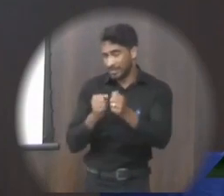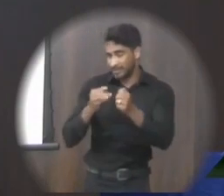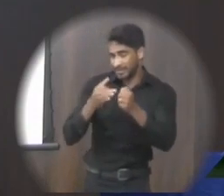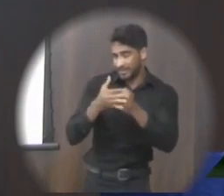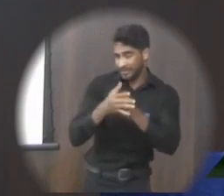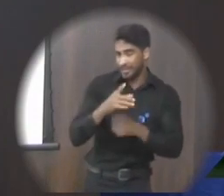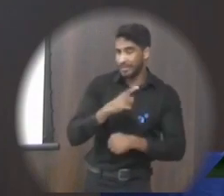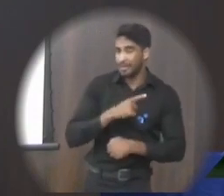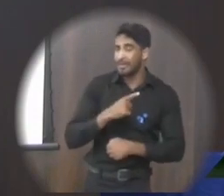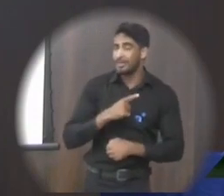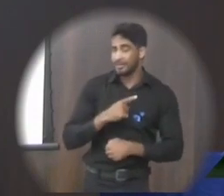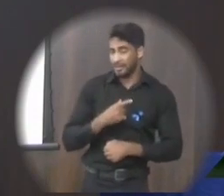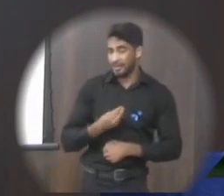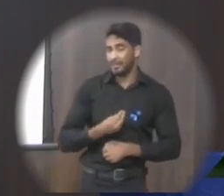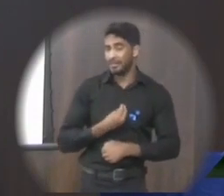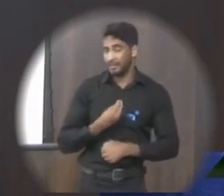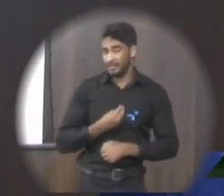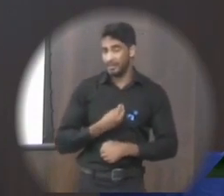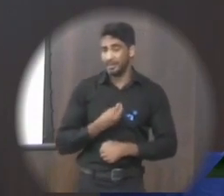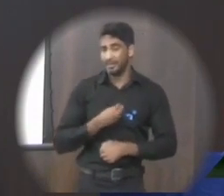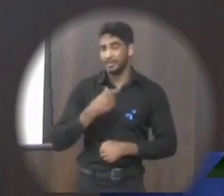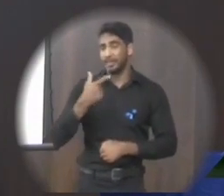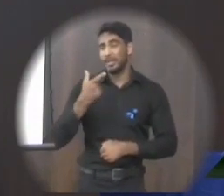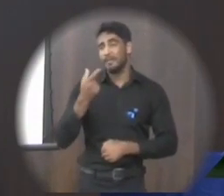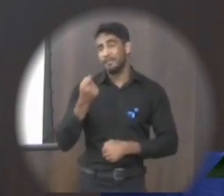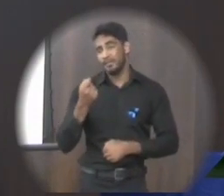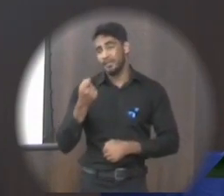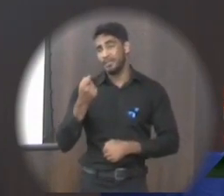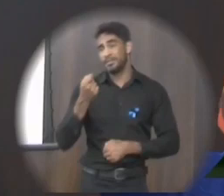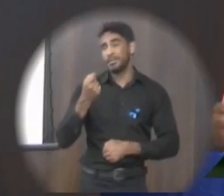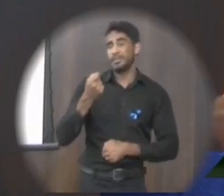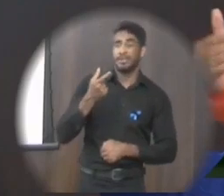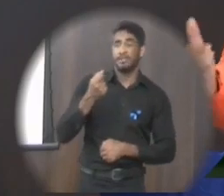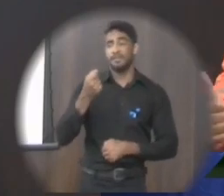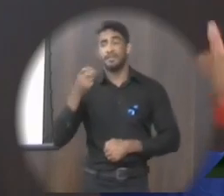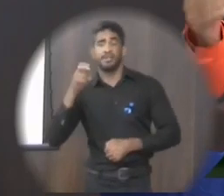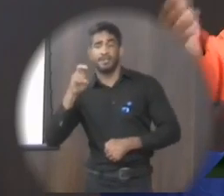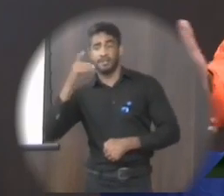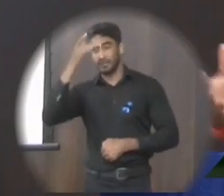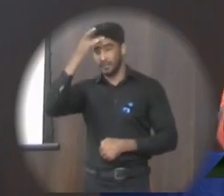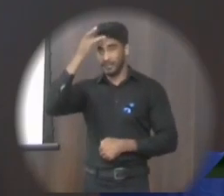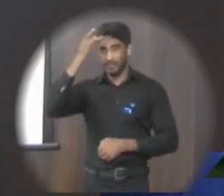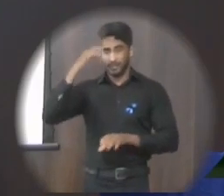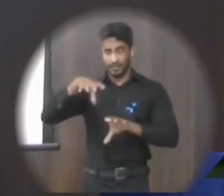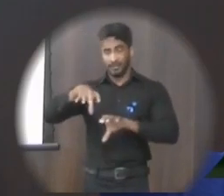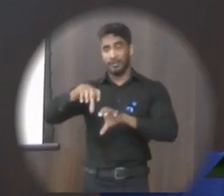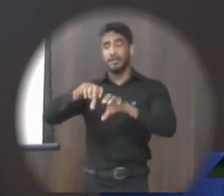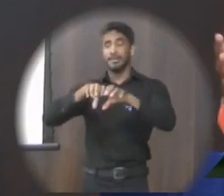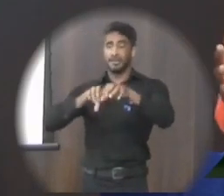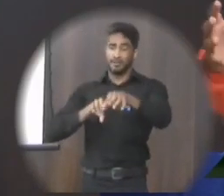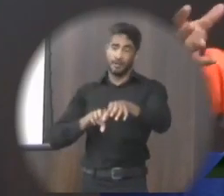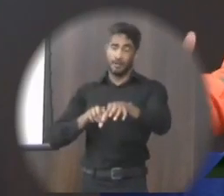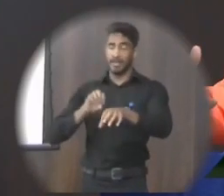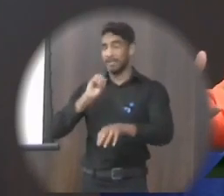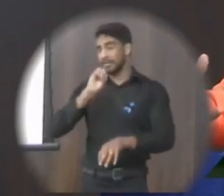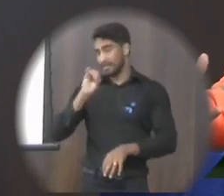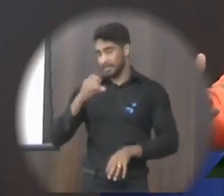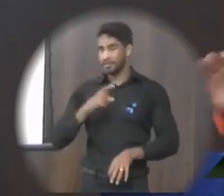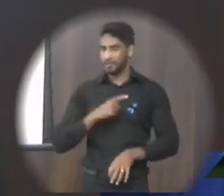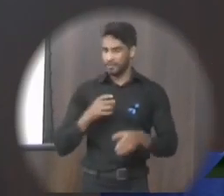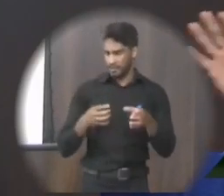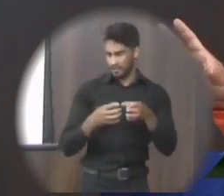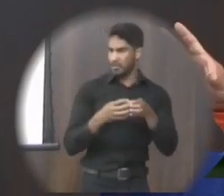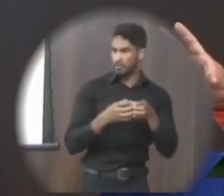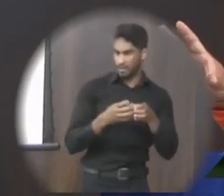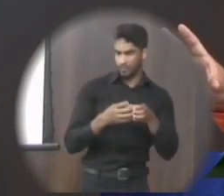gente tem uma realidade de 20 a 25 pessoas a serem formadas por vez. Então, se a gente tiver com a turma,